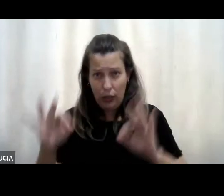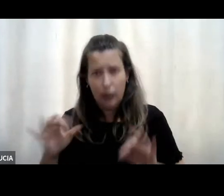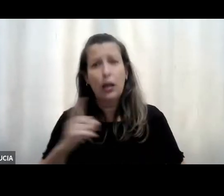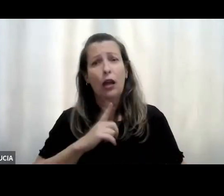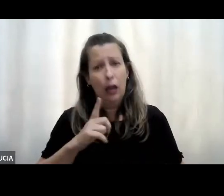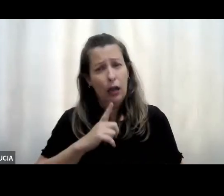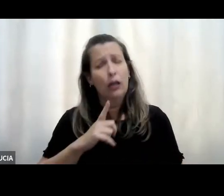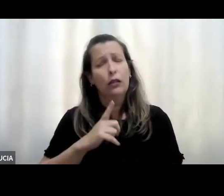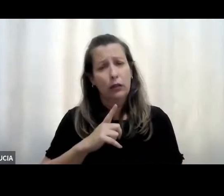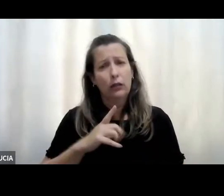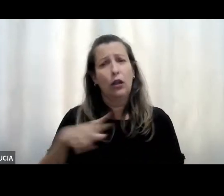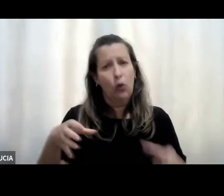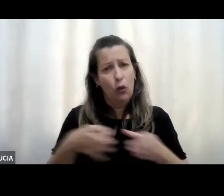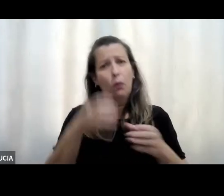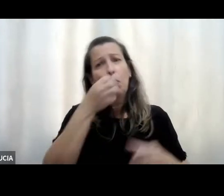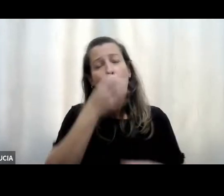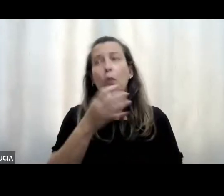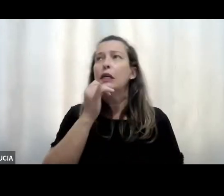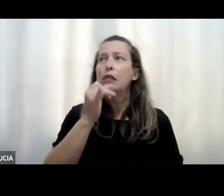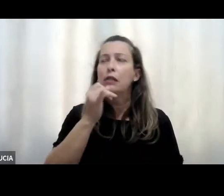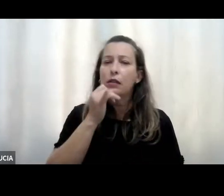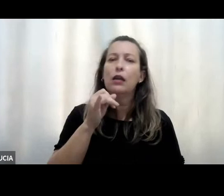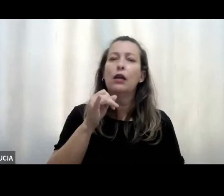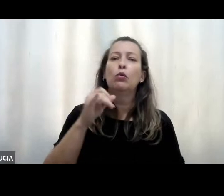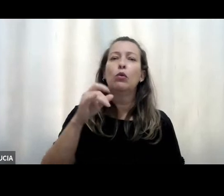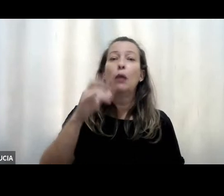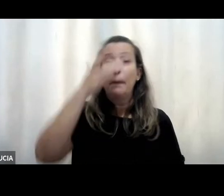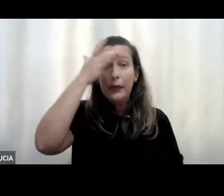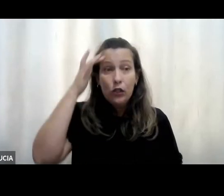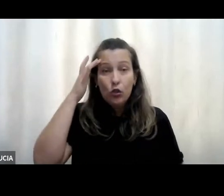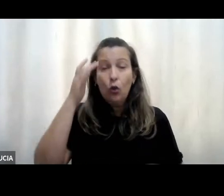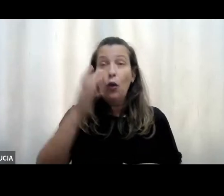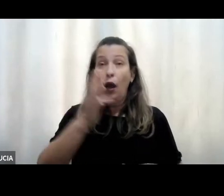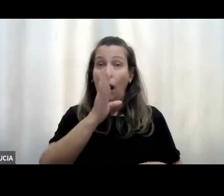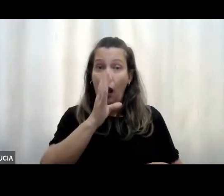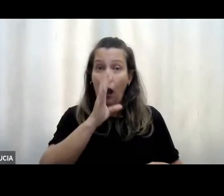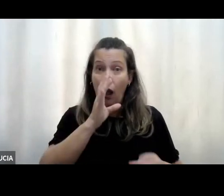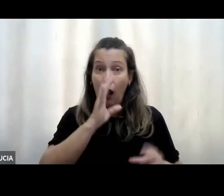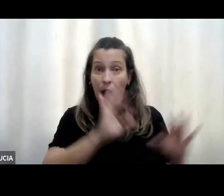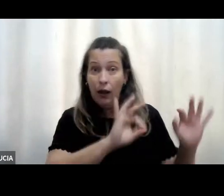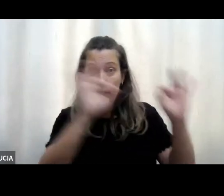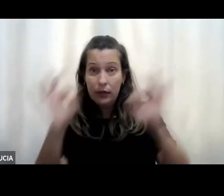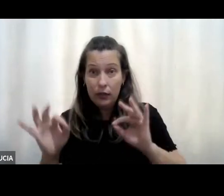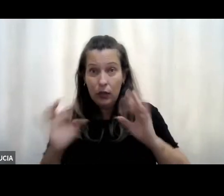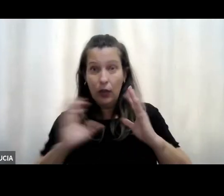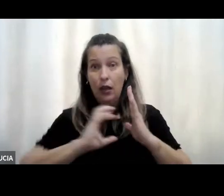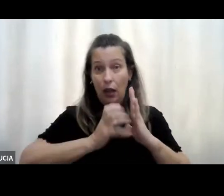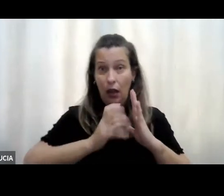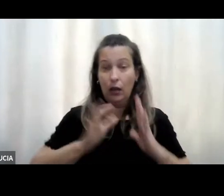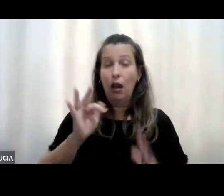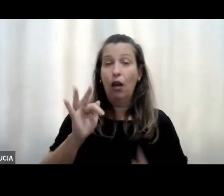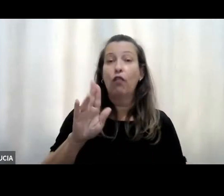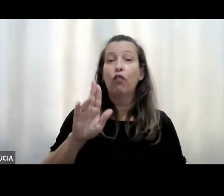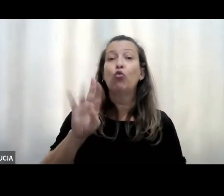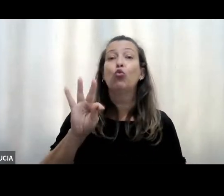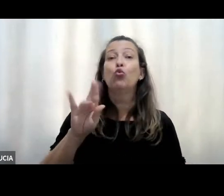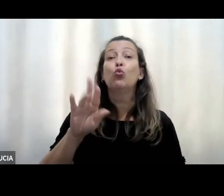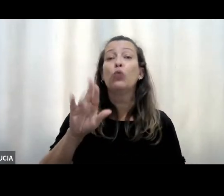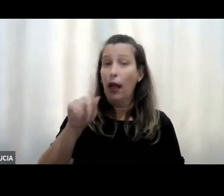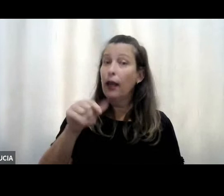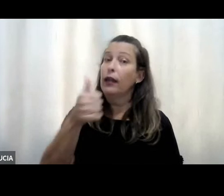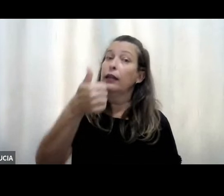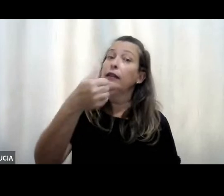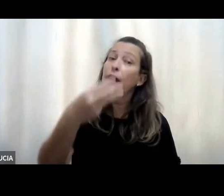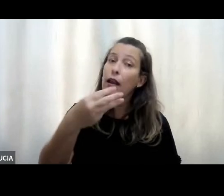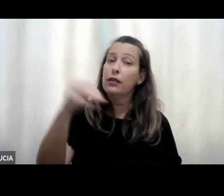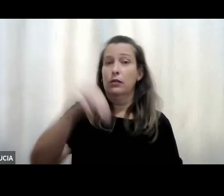vocês terem uma ideia, a média de permanência da audiência do canal Futura é de 13 minutos. E